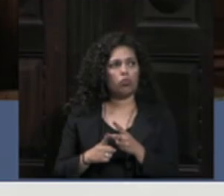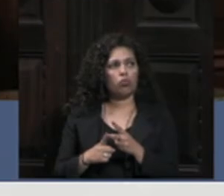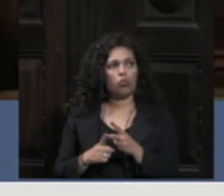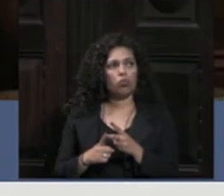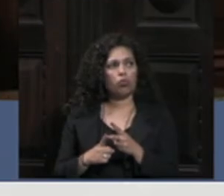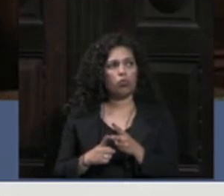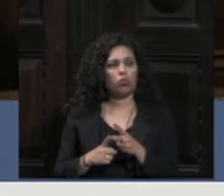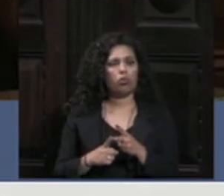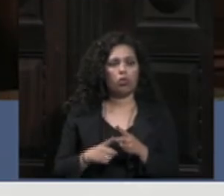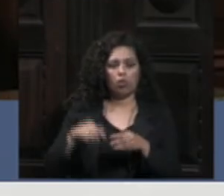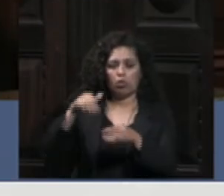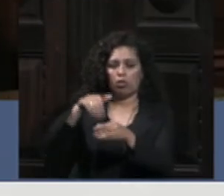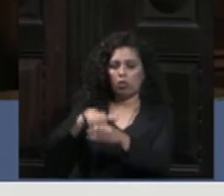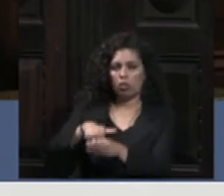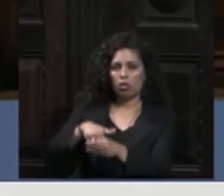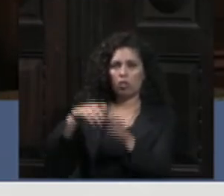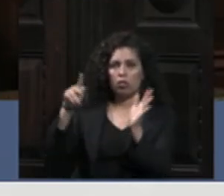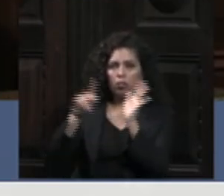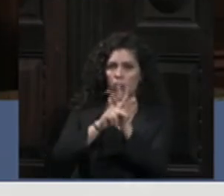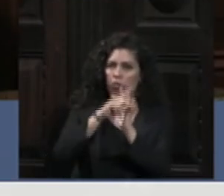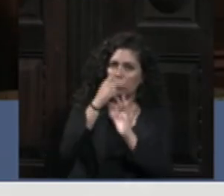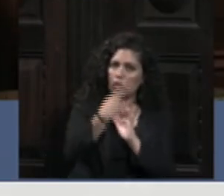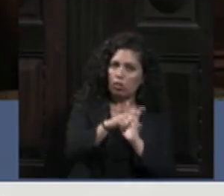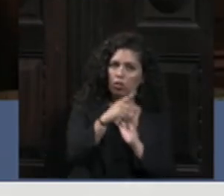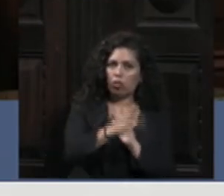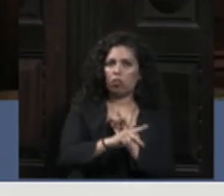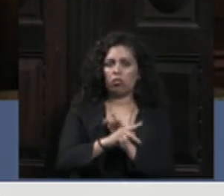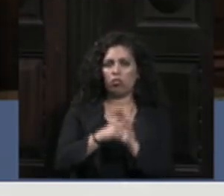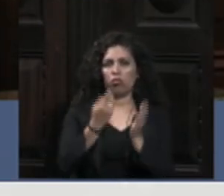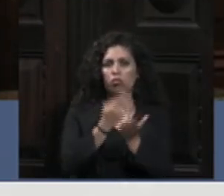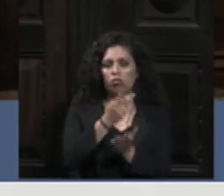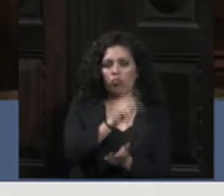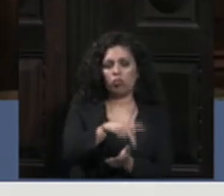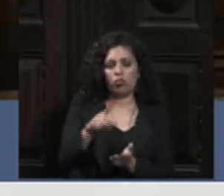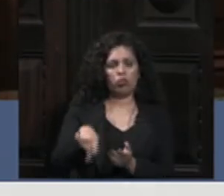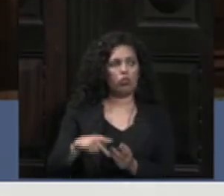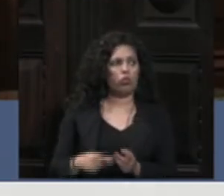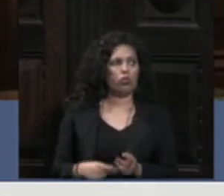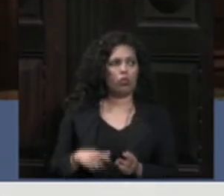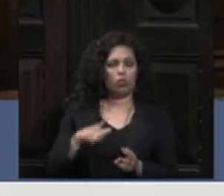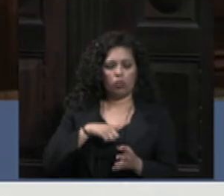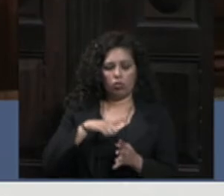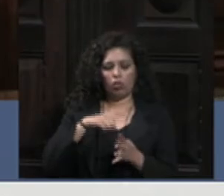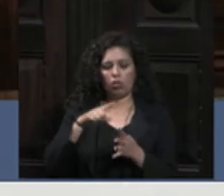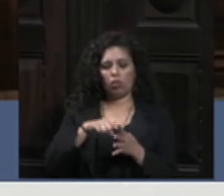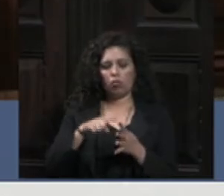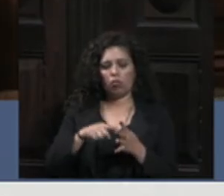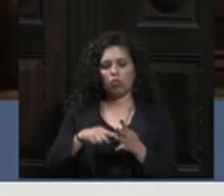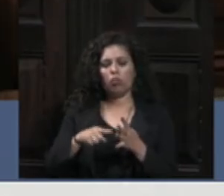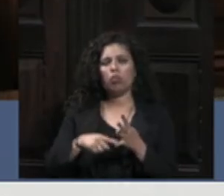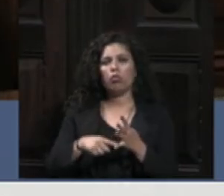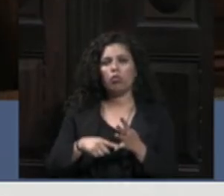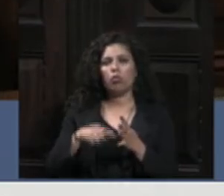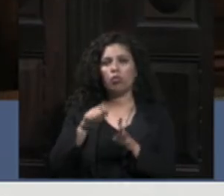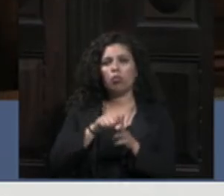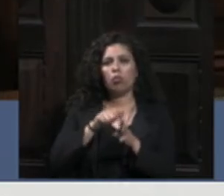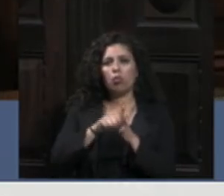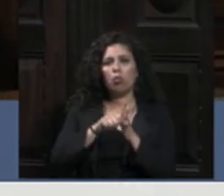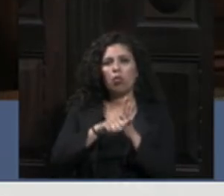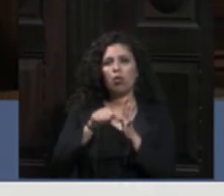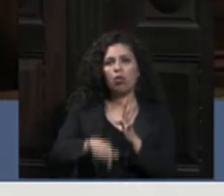eleições diretas para a presidência da FAETEC. Esse projeto já esteve em pauta 4 vezes. Nas últimas